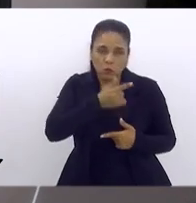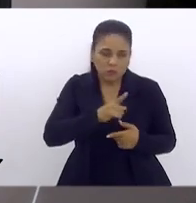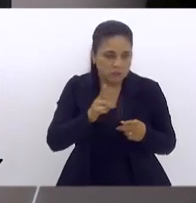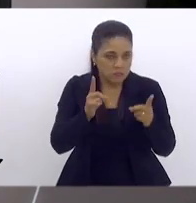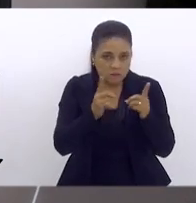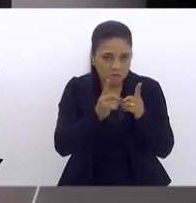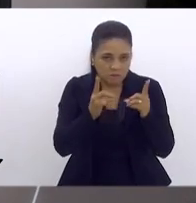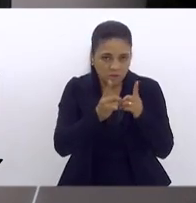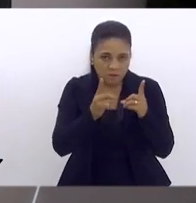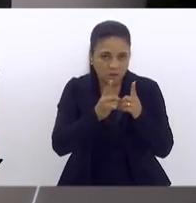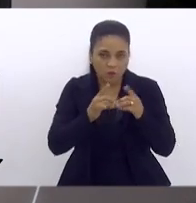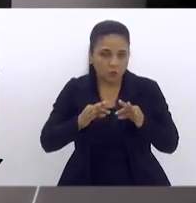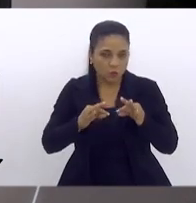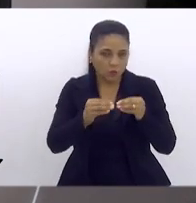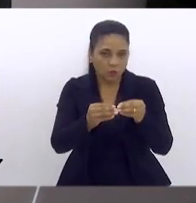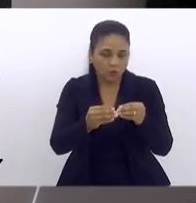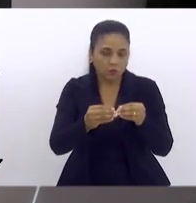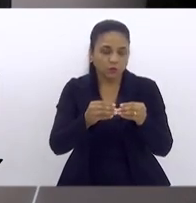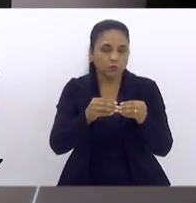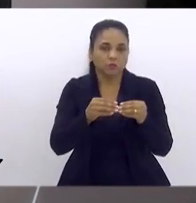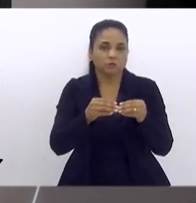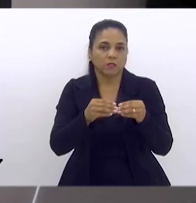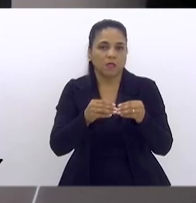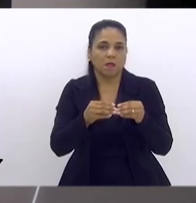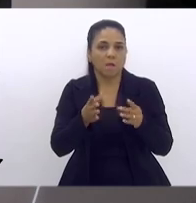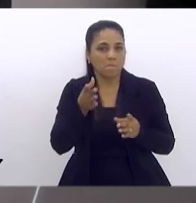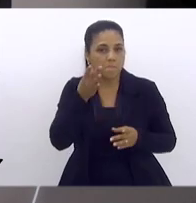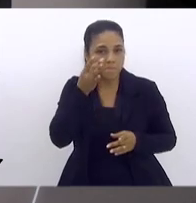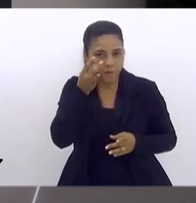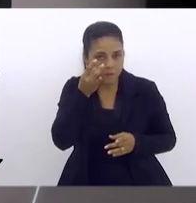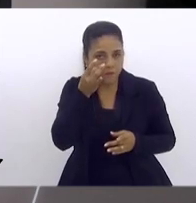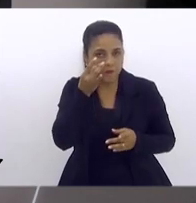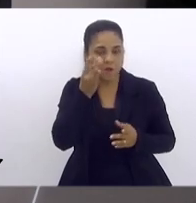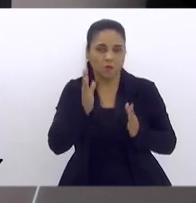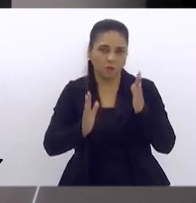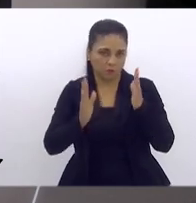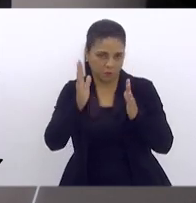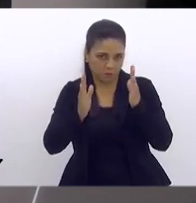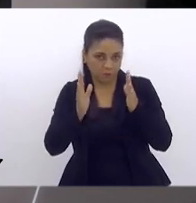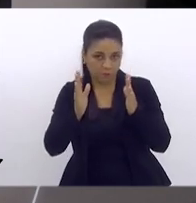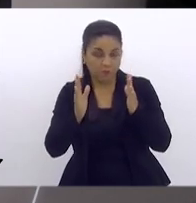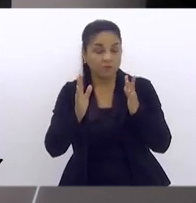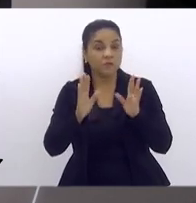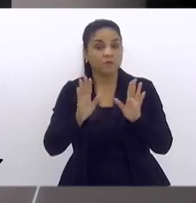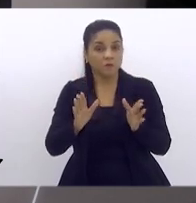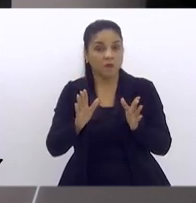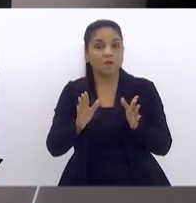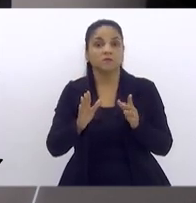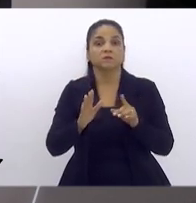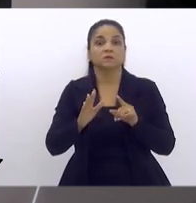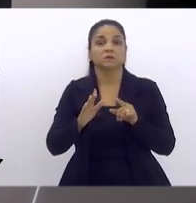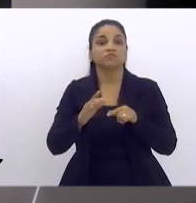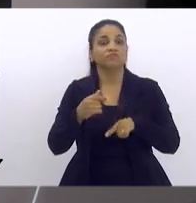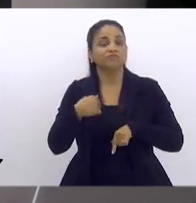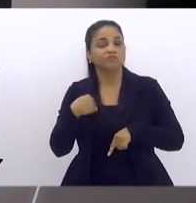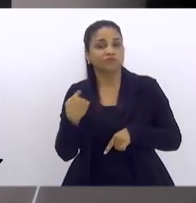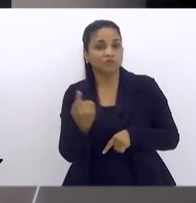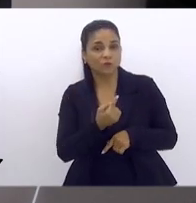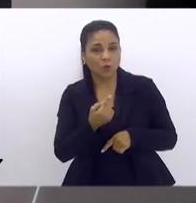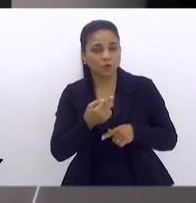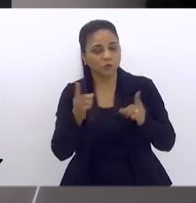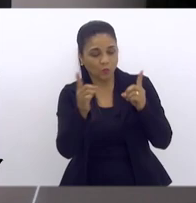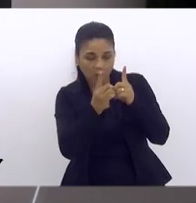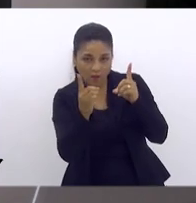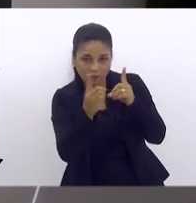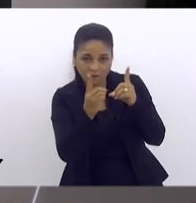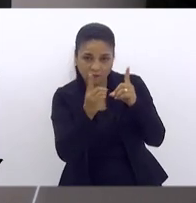nossos usuários de forma presencial é por um tempo e então é praticamente o nosso o nosso